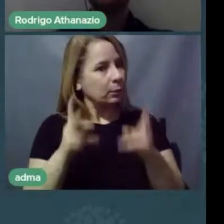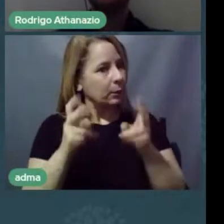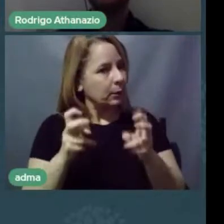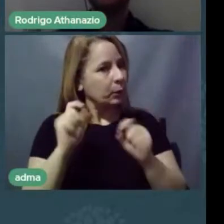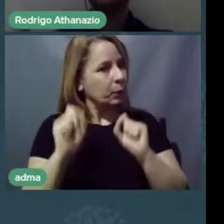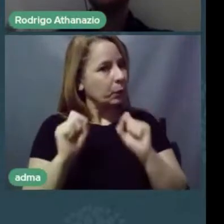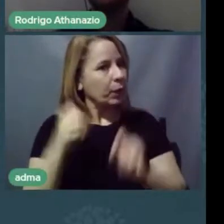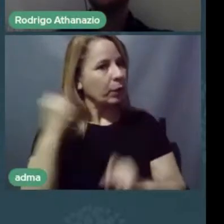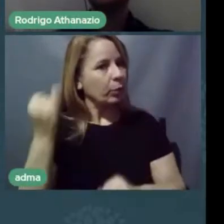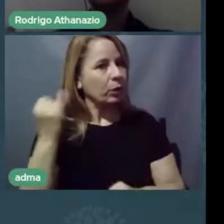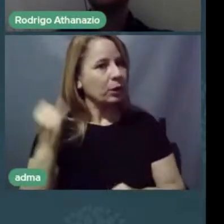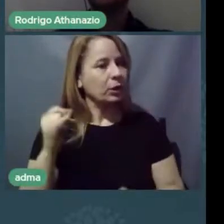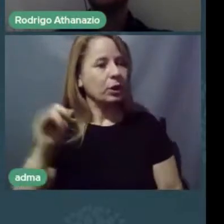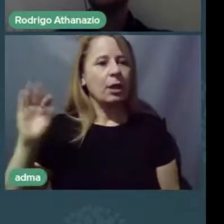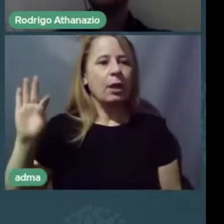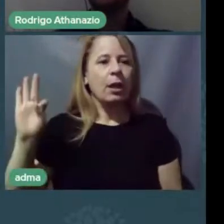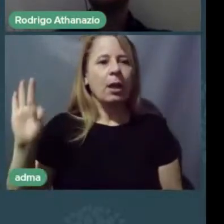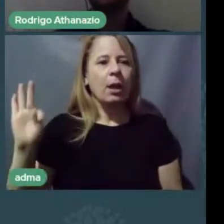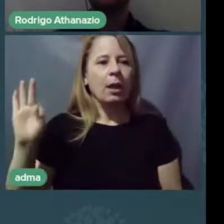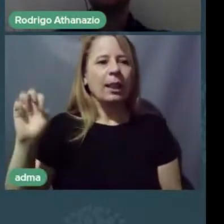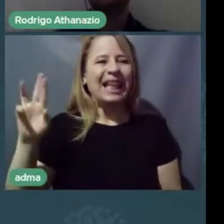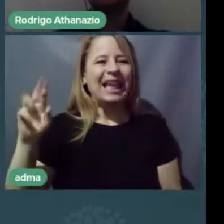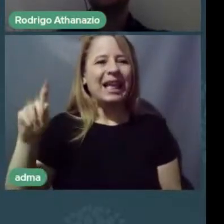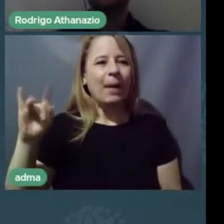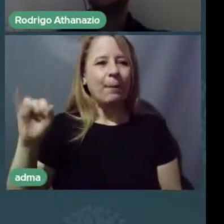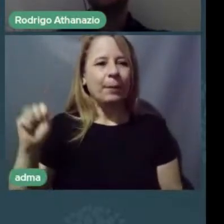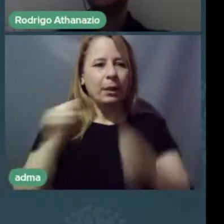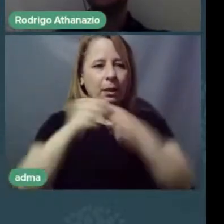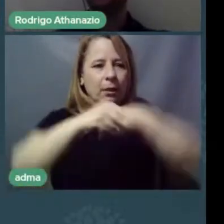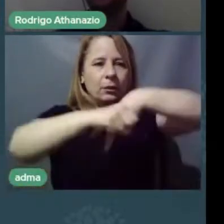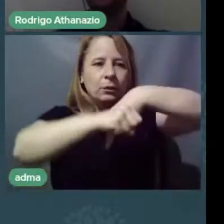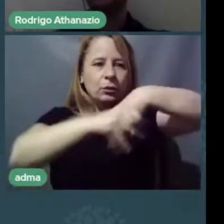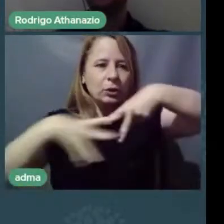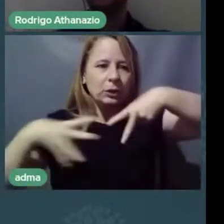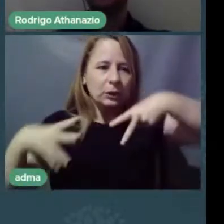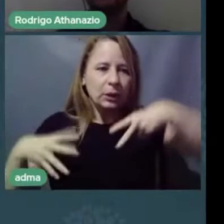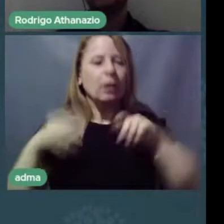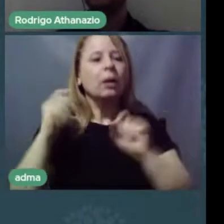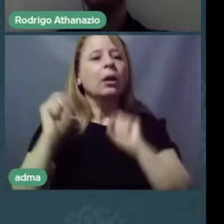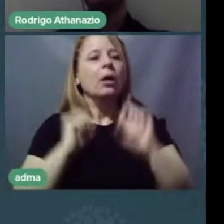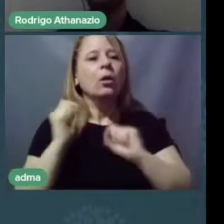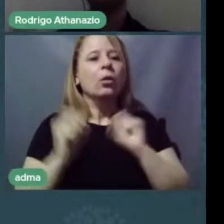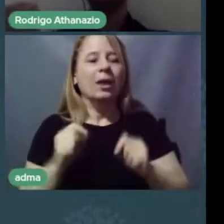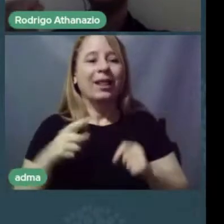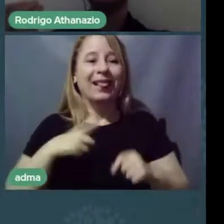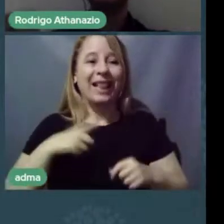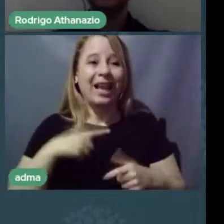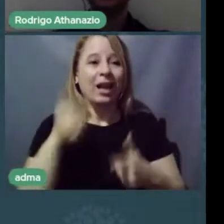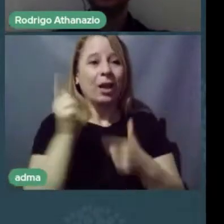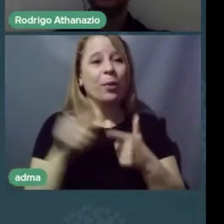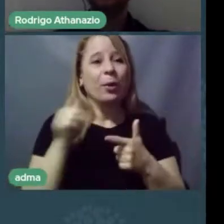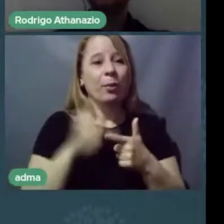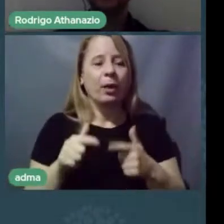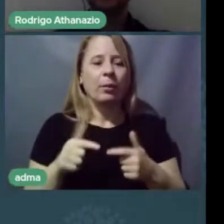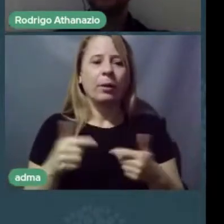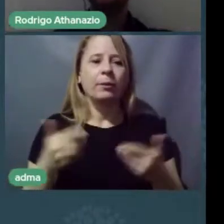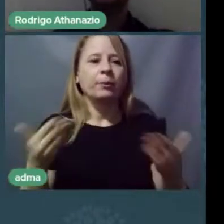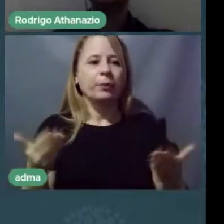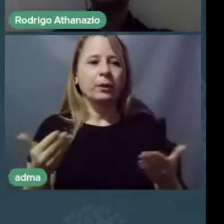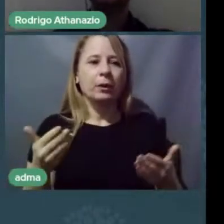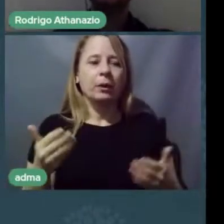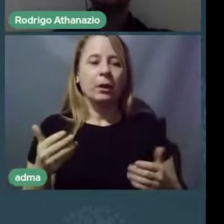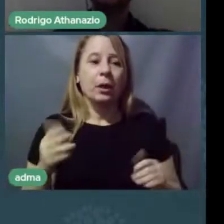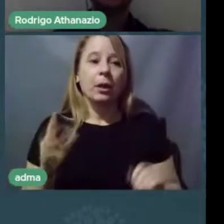quando a gente usa a terapia sistêmica, oral ou venosa, por longos períodos, que a gente tem esses efeitos colaterais. Isso não